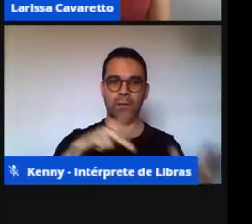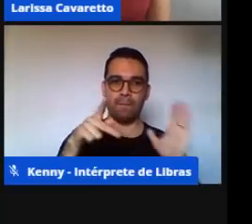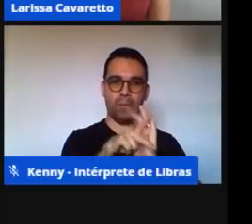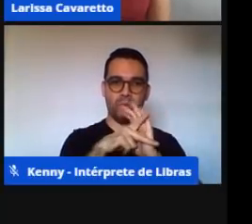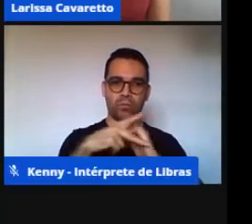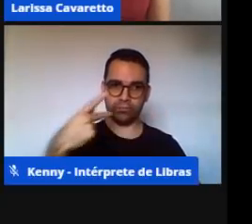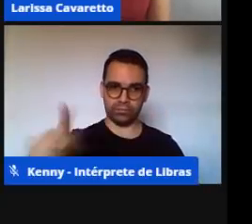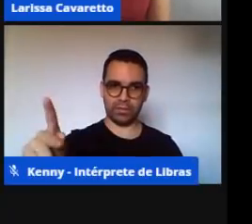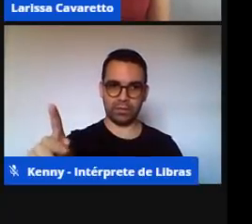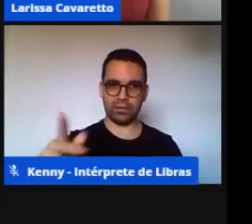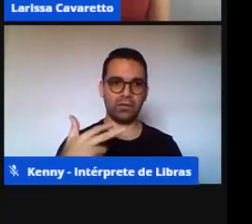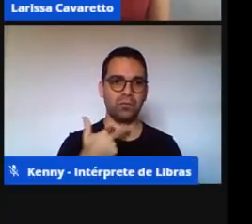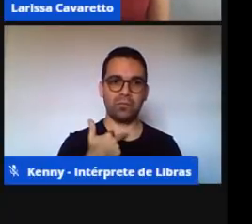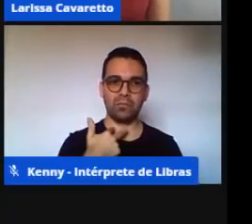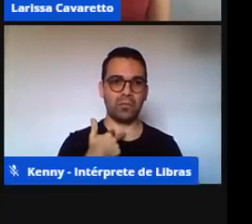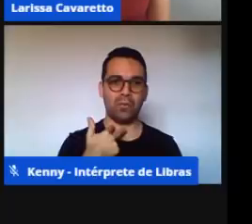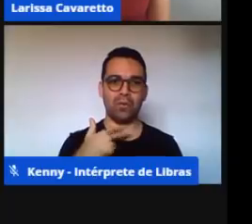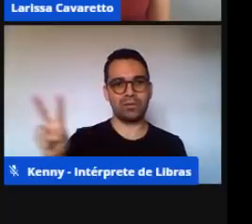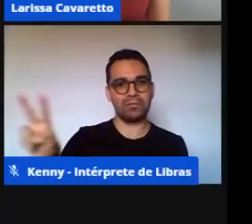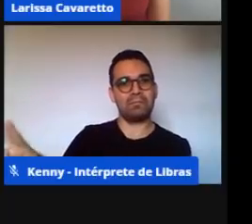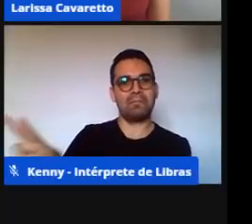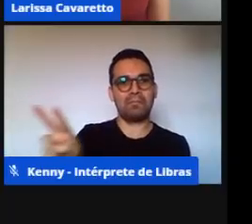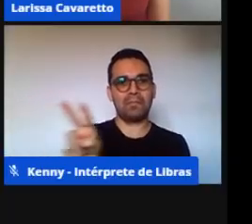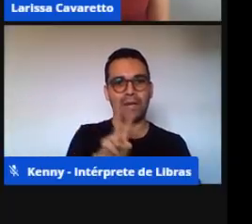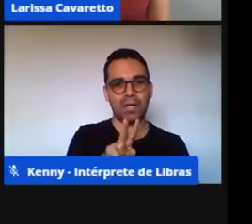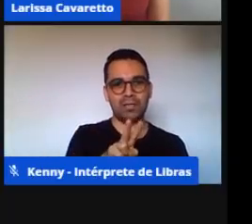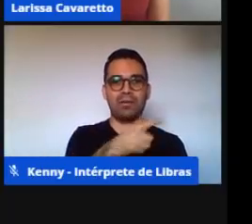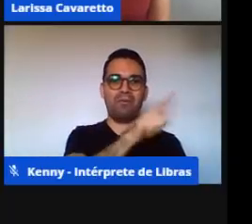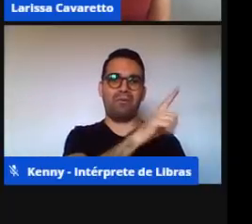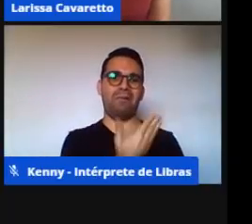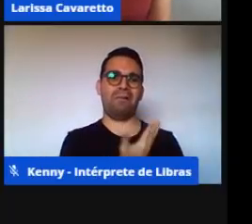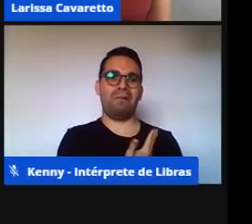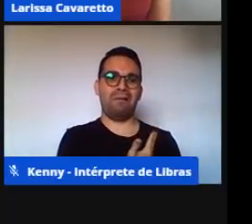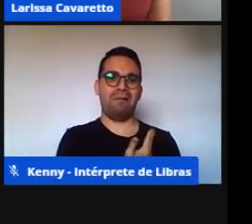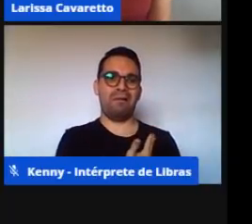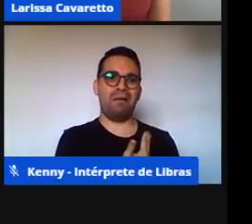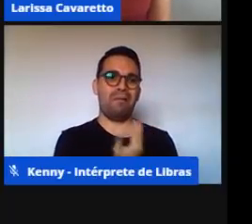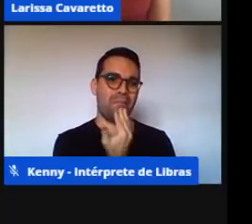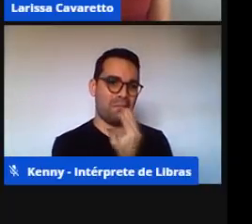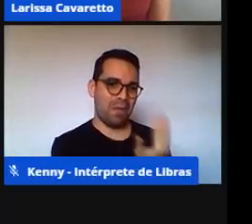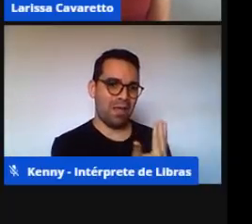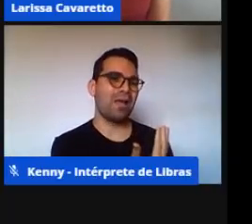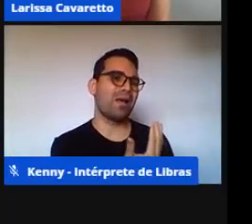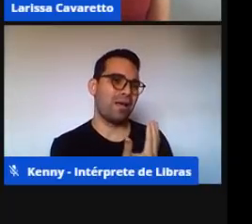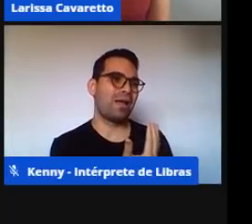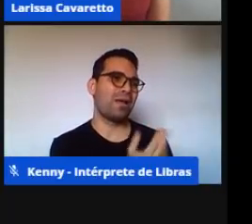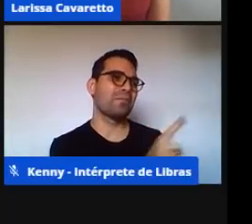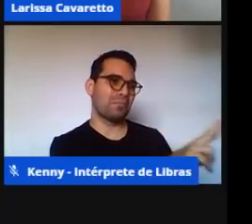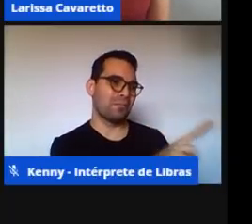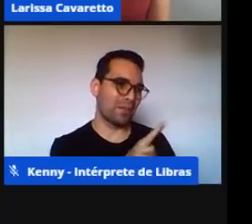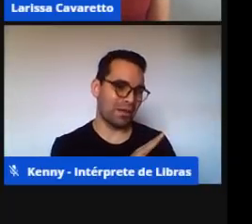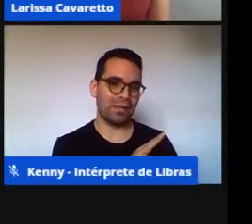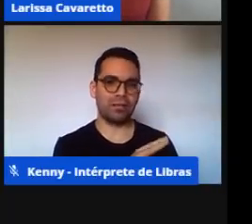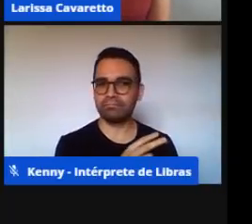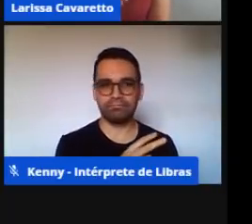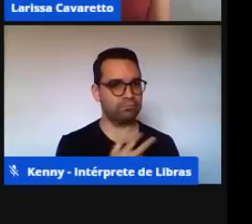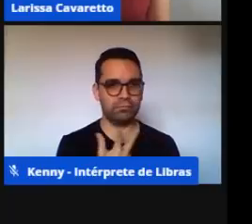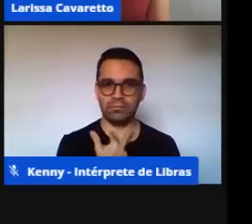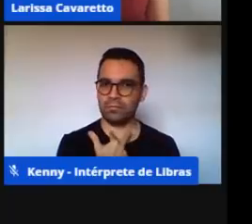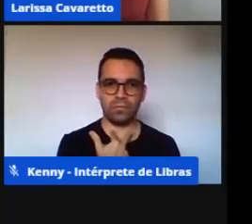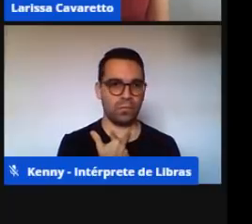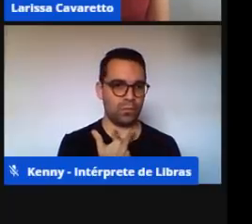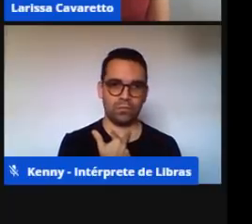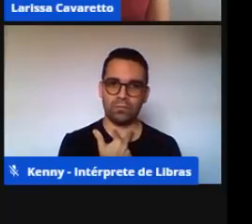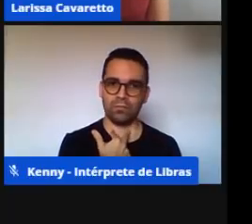que identificado, a gente sabe que também não tem quantidade suficiente para todos os alunos. E, na verdade, essas questões da caneca, mesmo antes